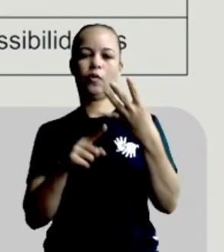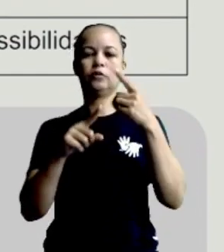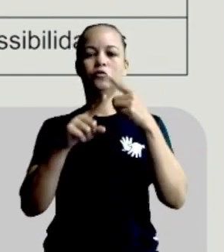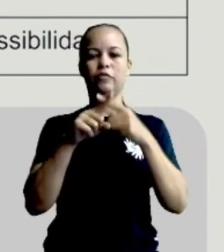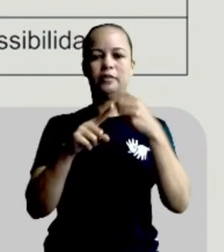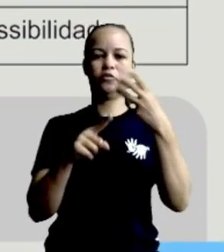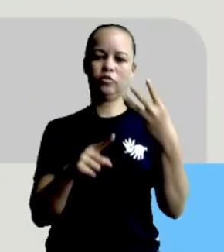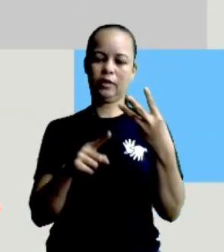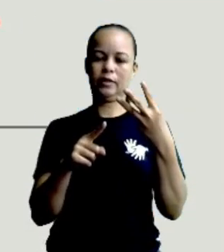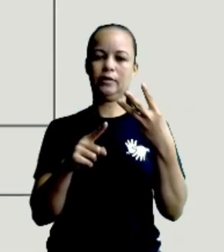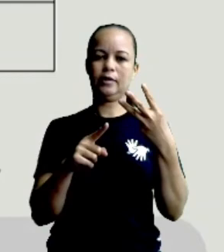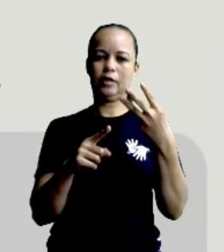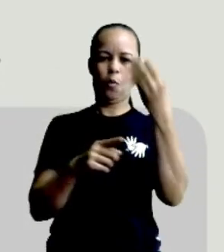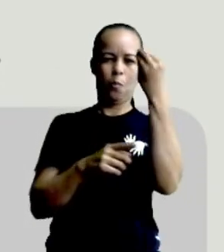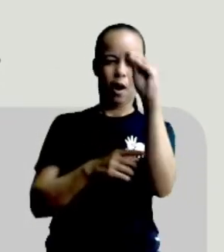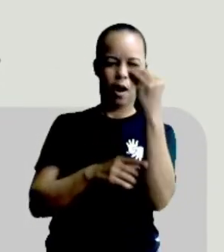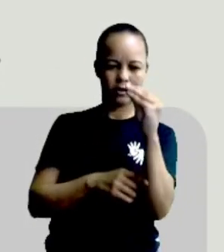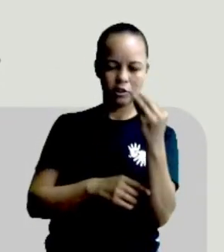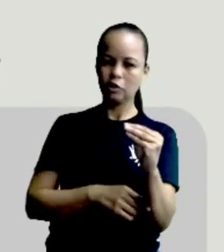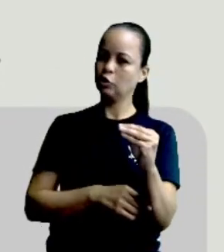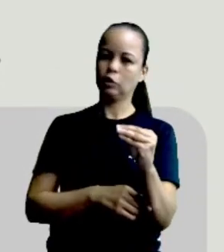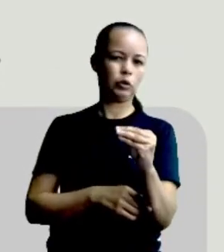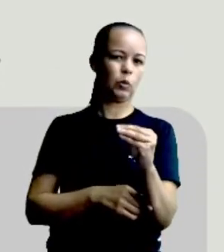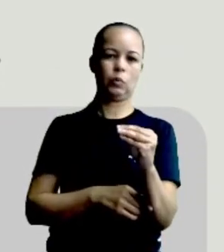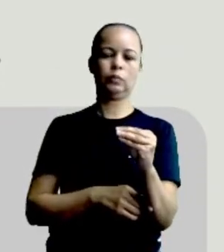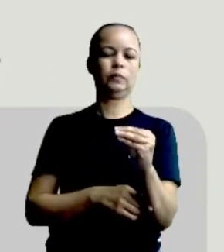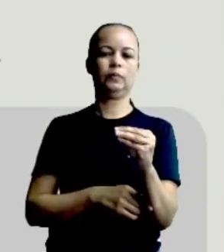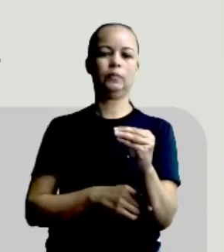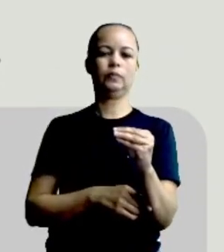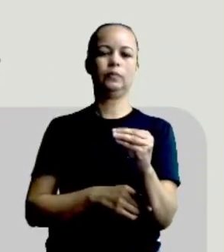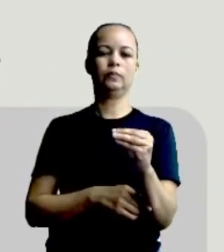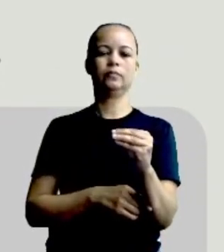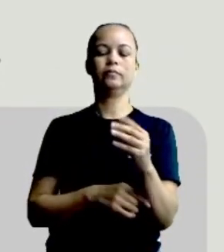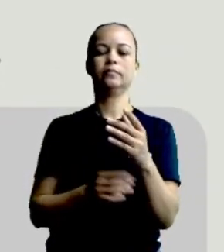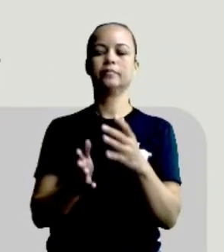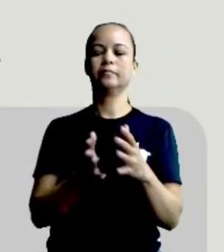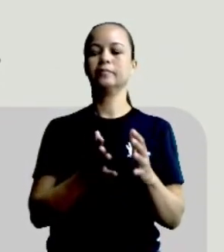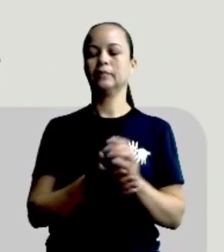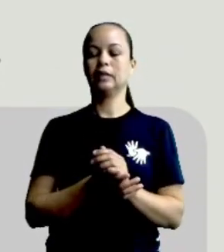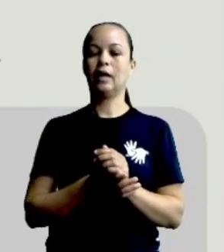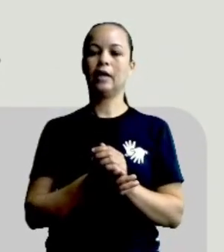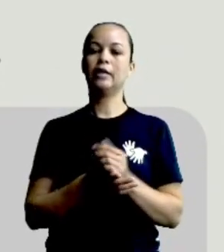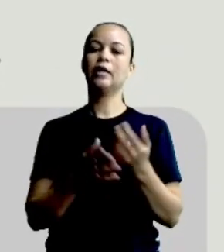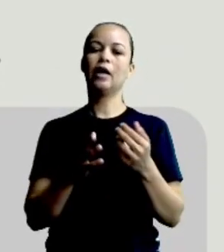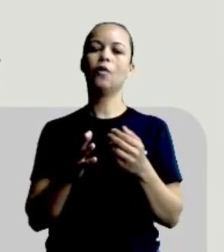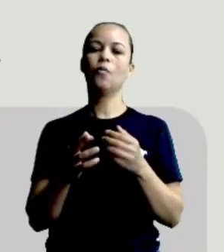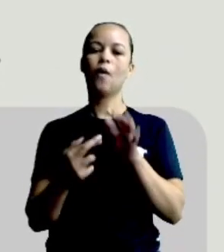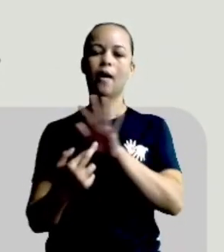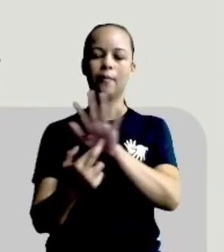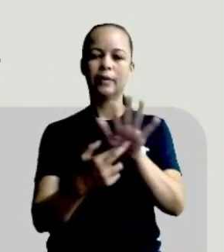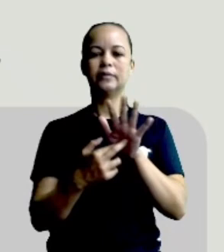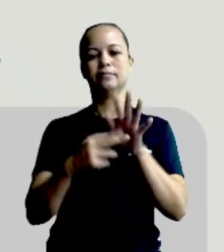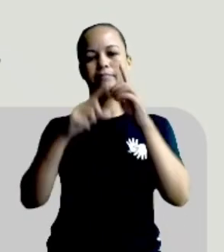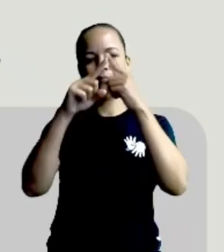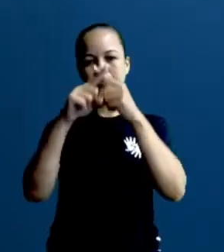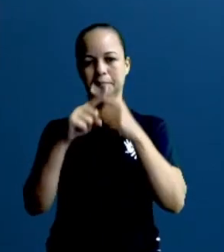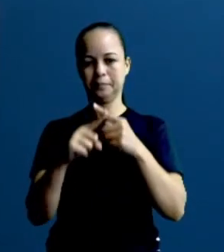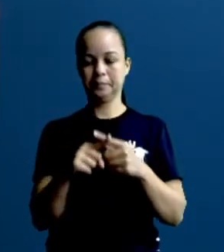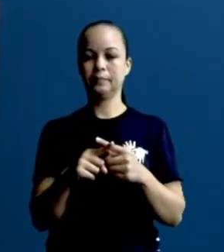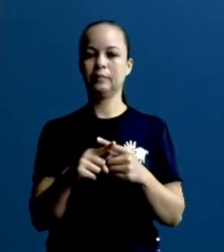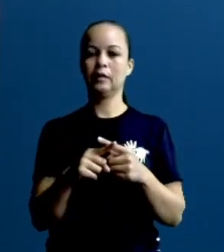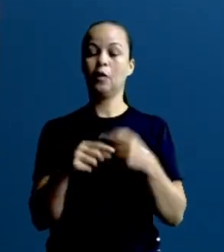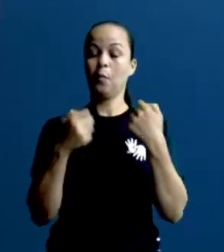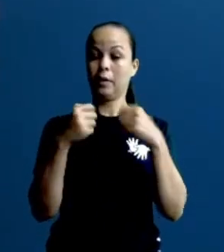não adicionem, não adicionem. Aí é uma representação de multiplicação. Eu